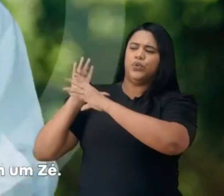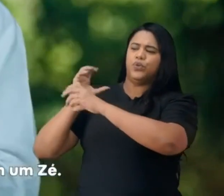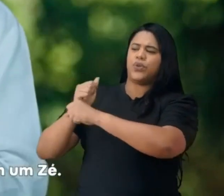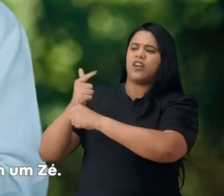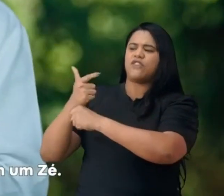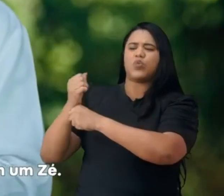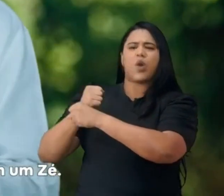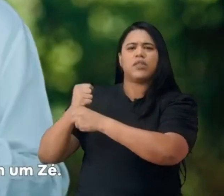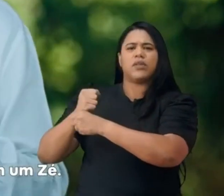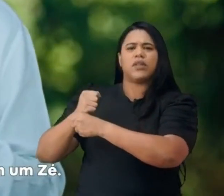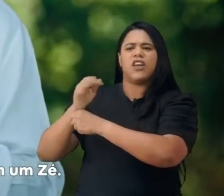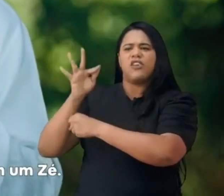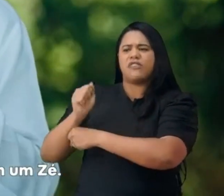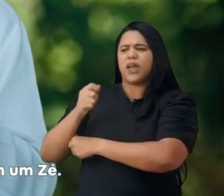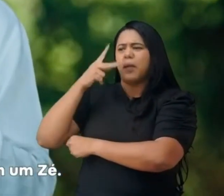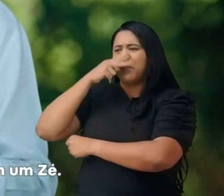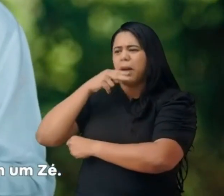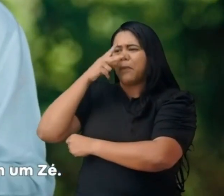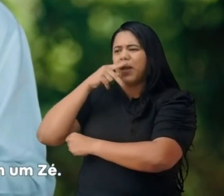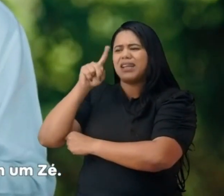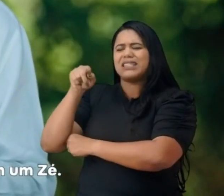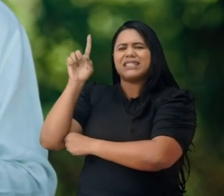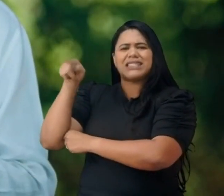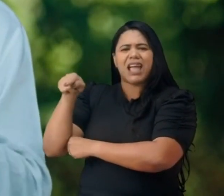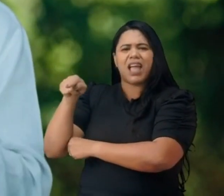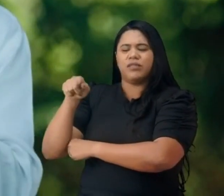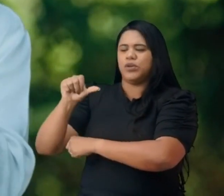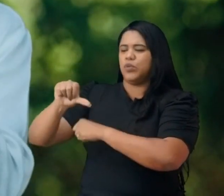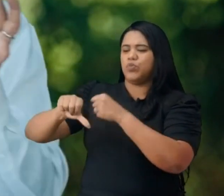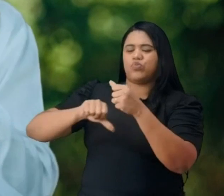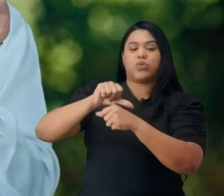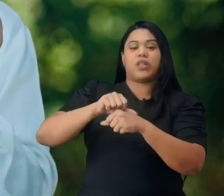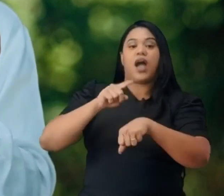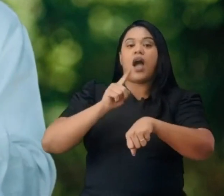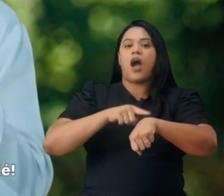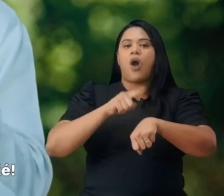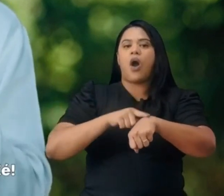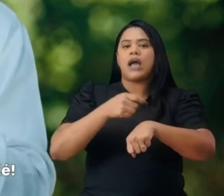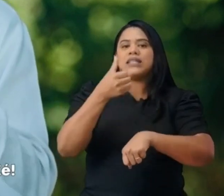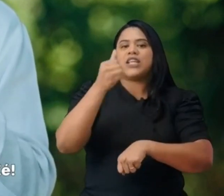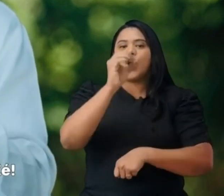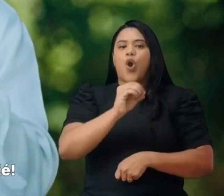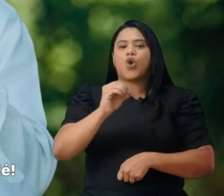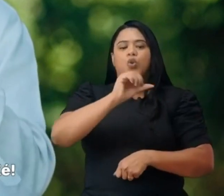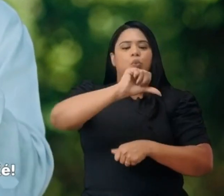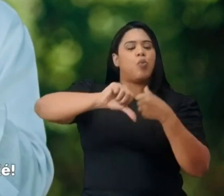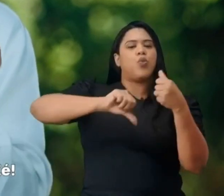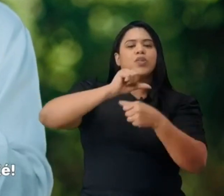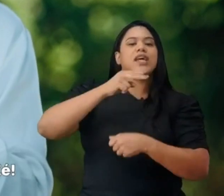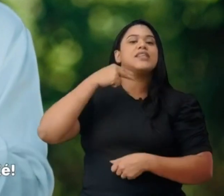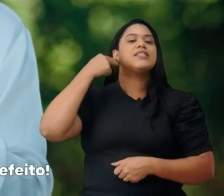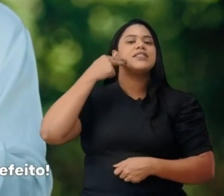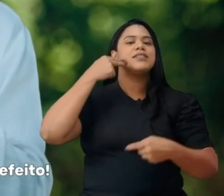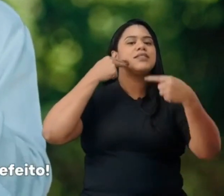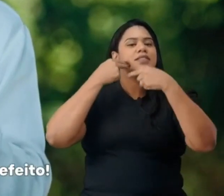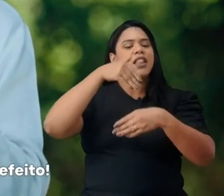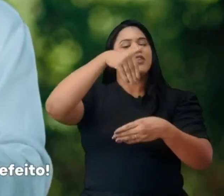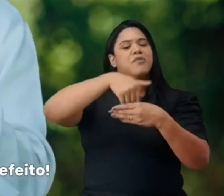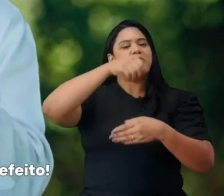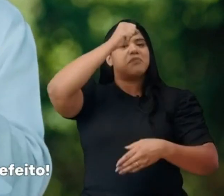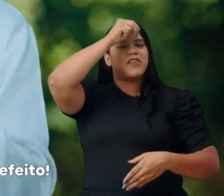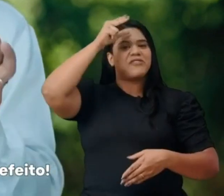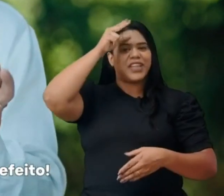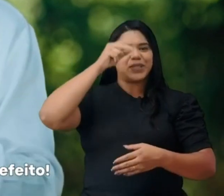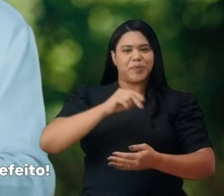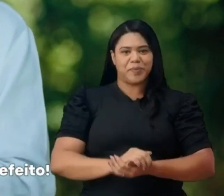Há 24 anos, Feira de Santana vota no Zé. Agora, dia 6 de outubro, tá na hora da gente mudar de Zé. Tá na hora de